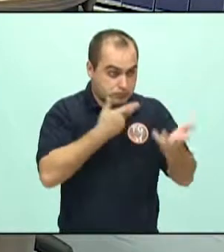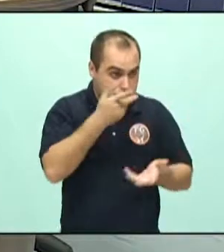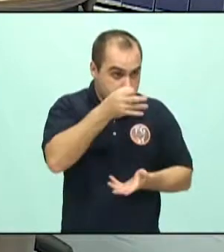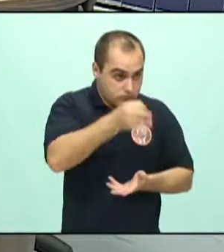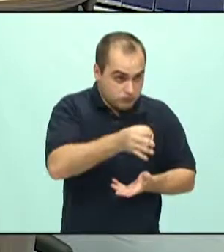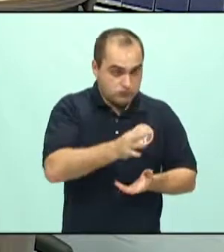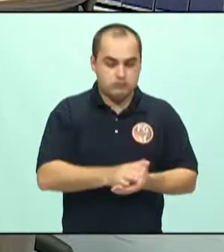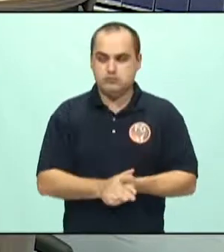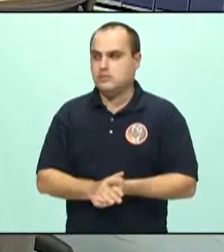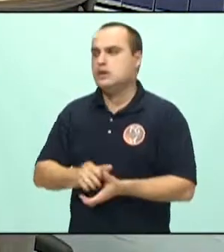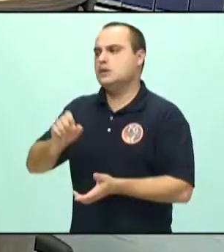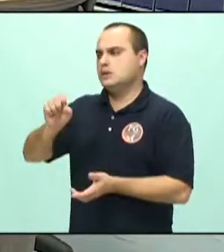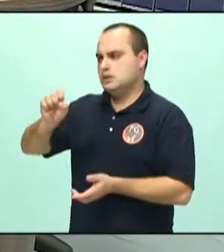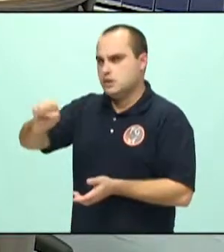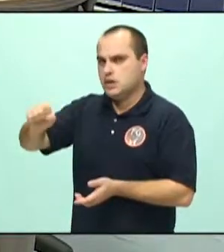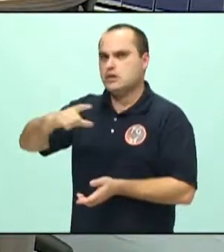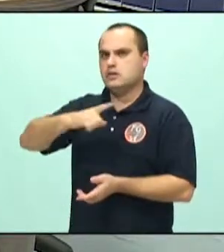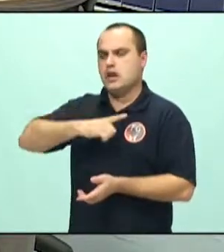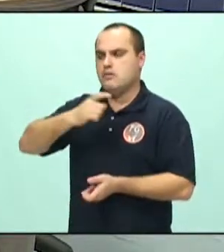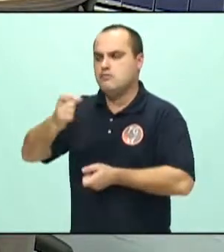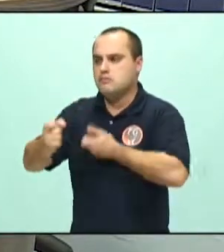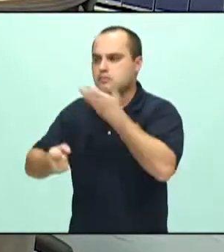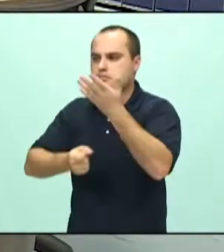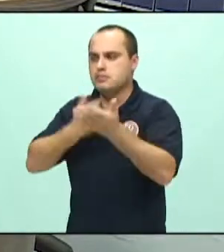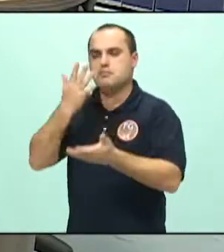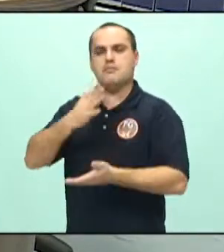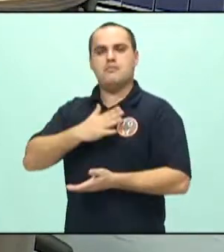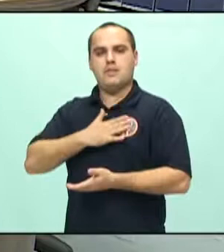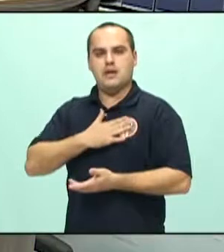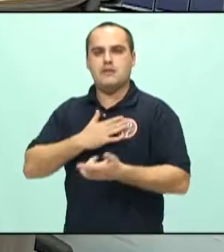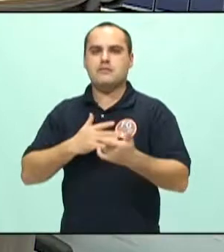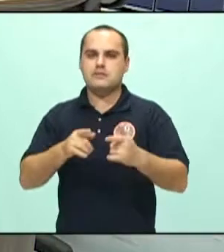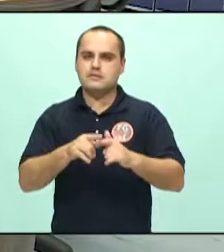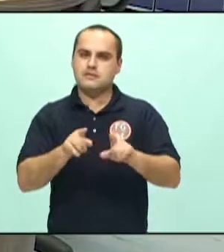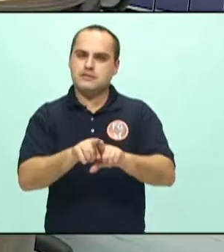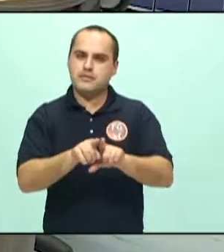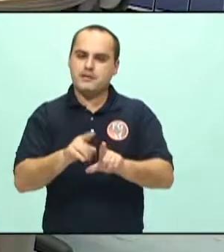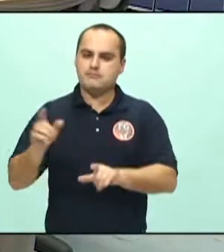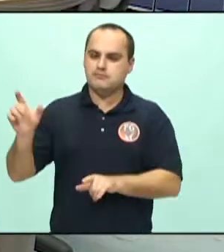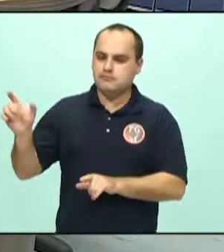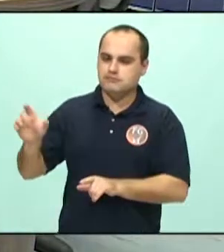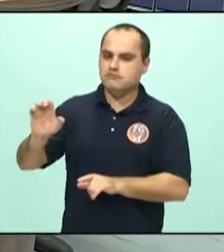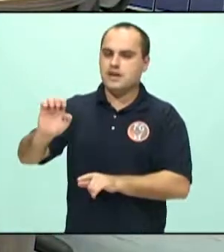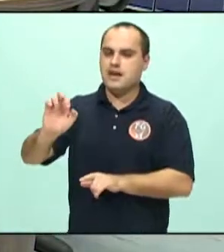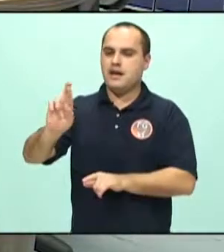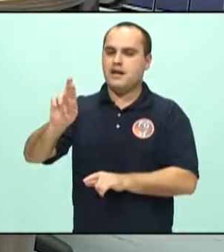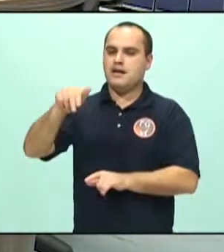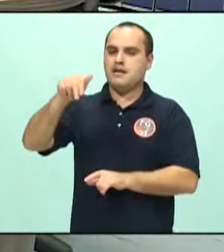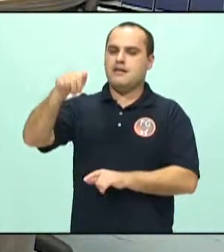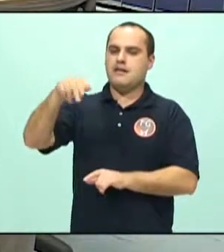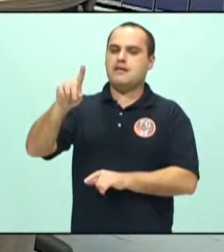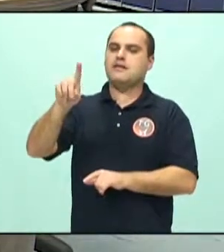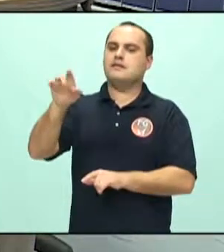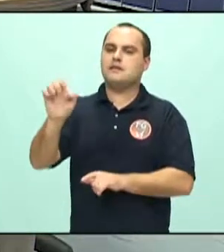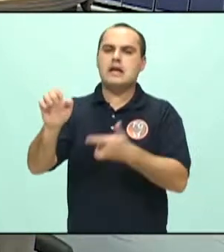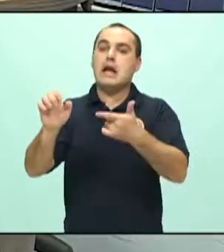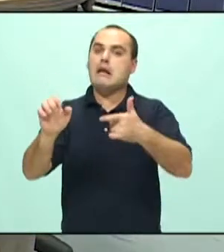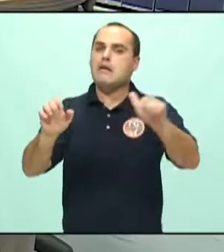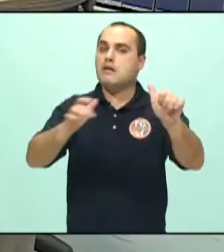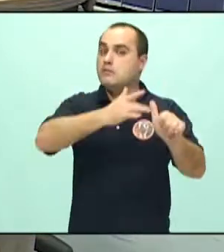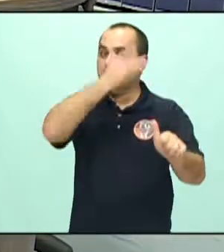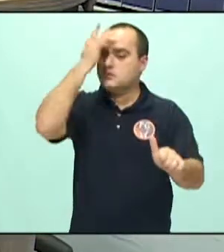Ali tem o depoimento meu, tem o depoimento do Hernando e outros líderes ali do Porto. Todas lideranças